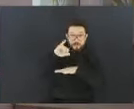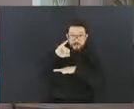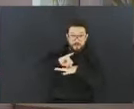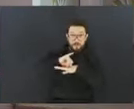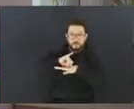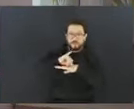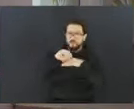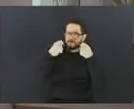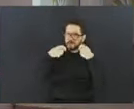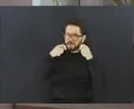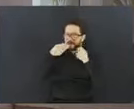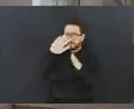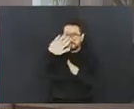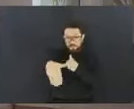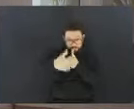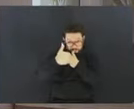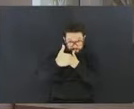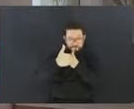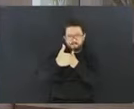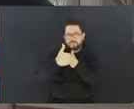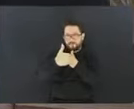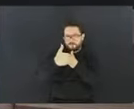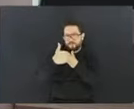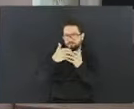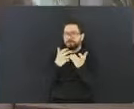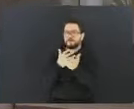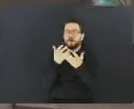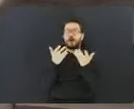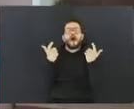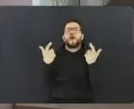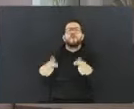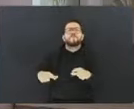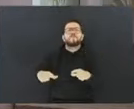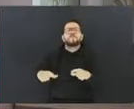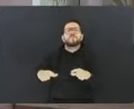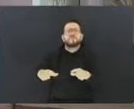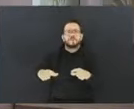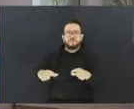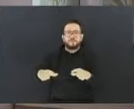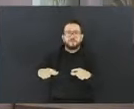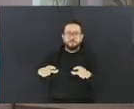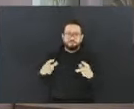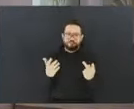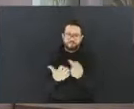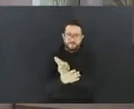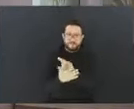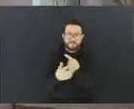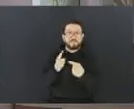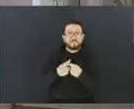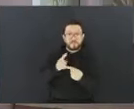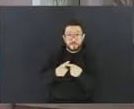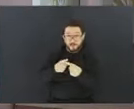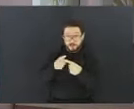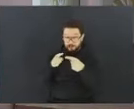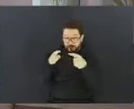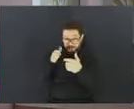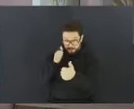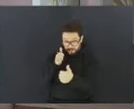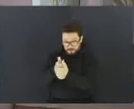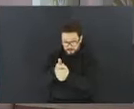mais próxima, né, para identificar quais são esses quartéis, porque ali na região central onde nós estamos,